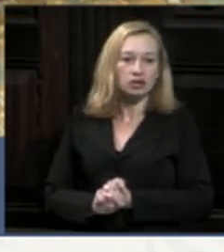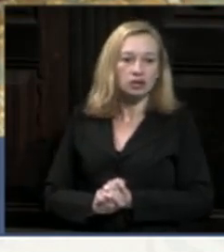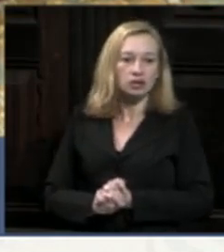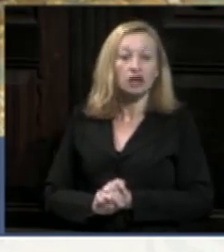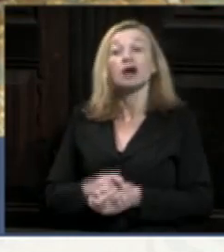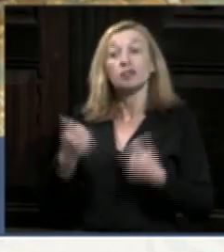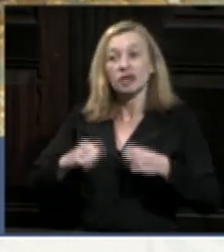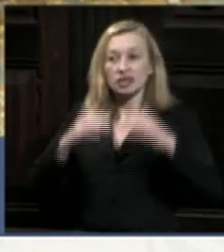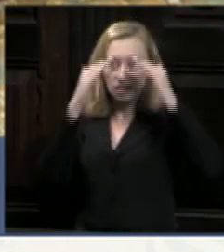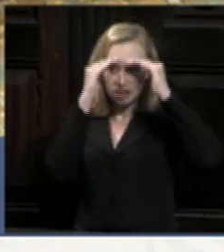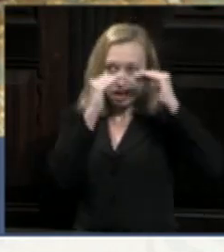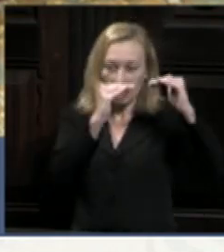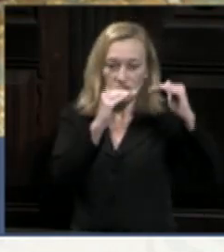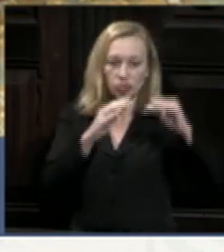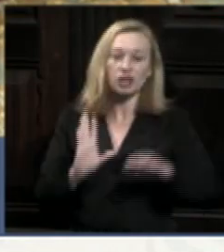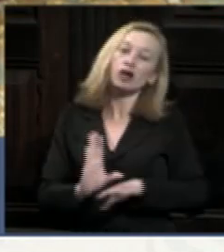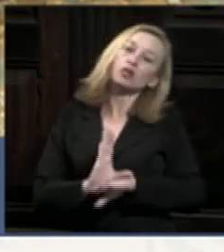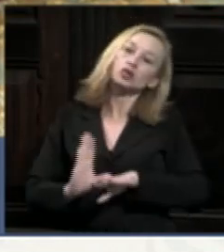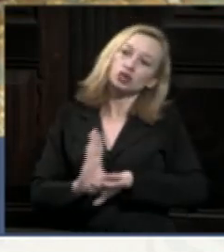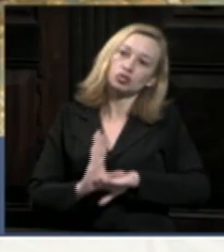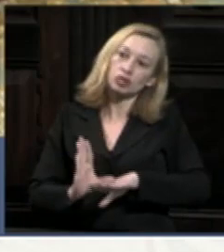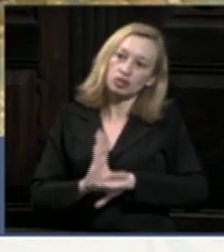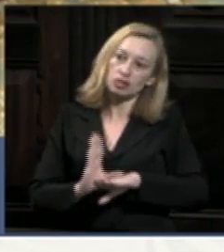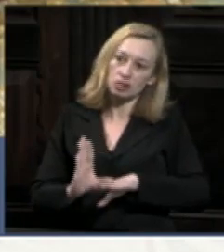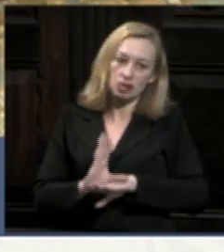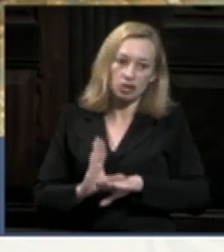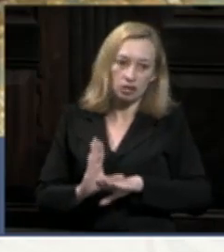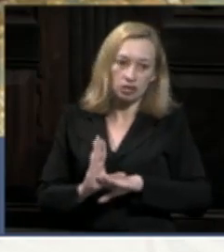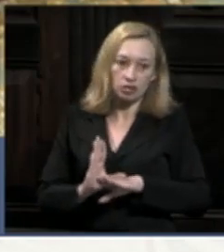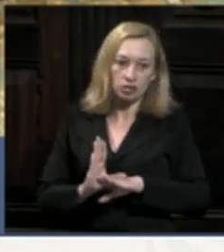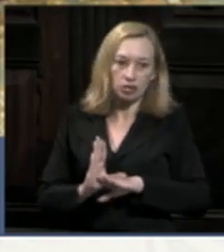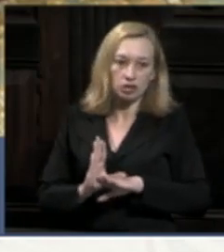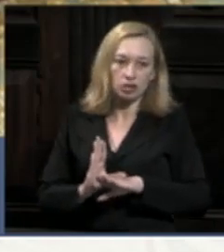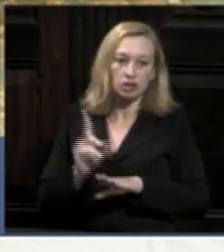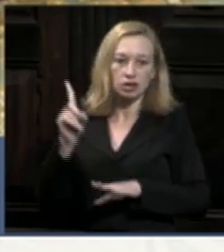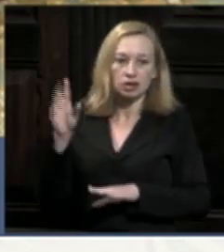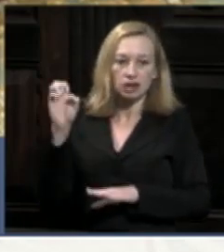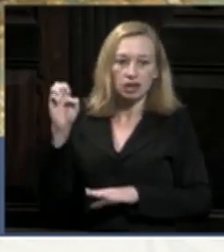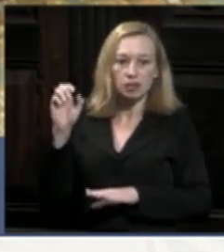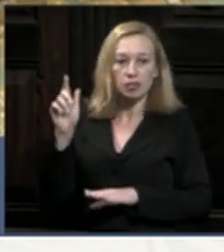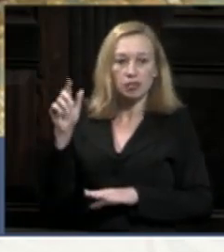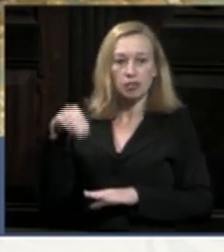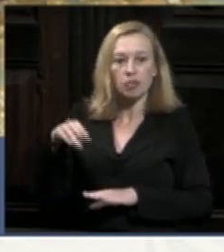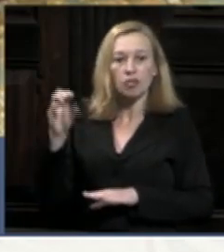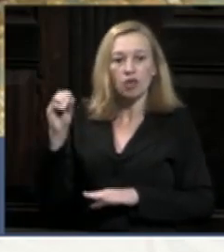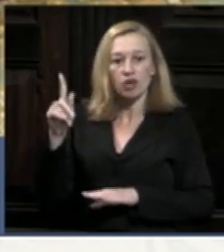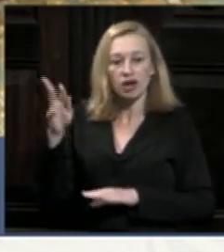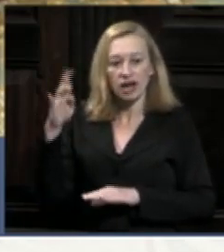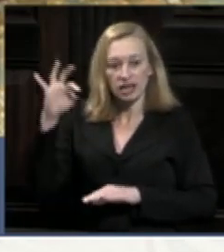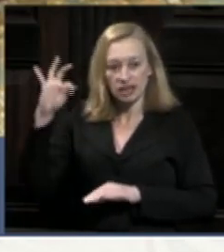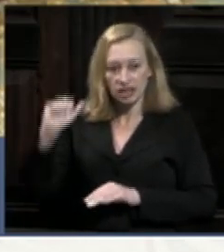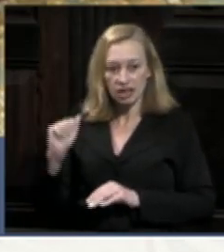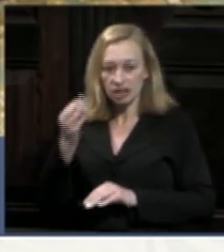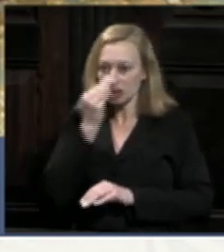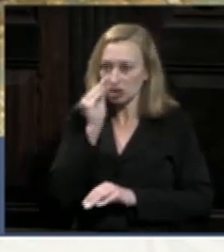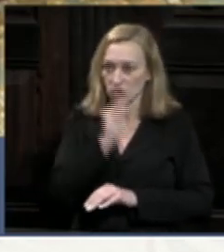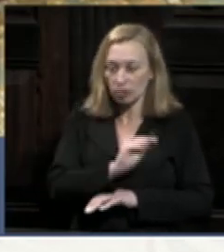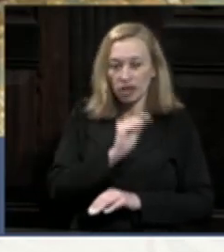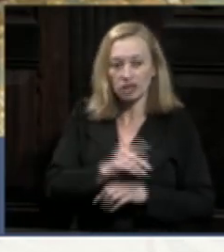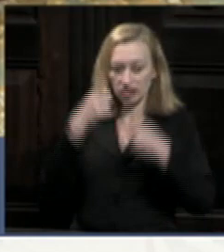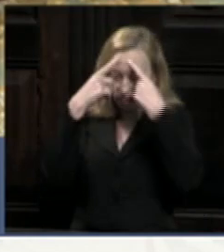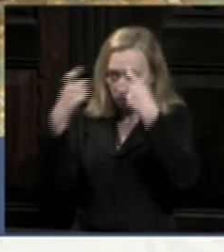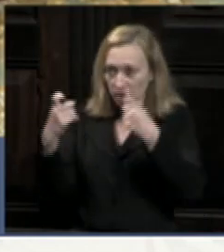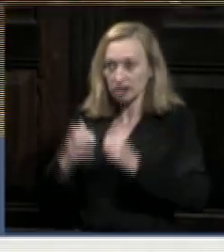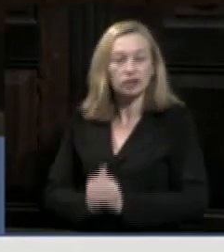respeitar a constituição e pregar uma sociedade democrática que repudia a violência sobre quem quer que